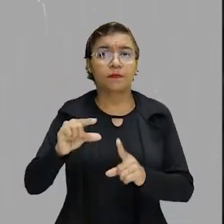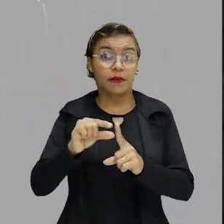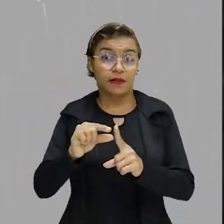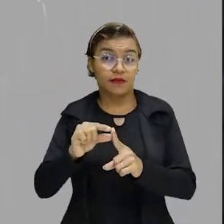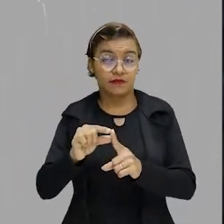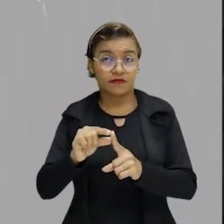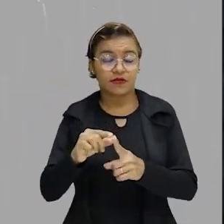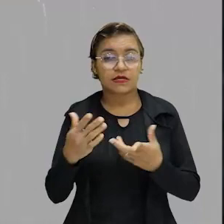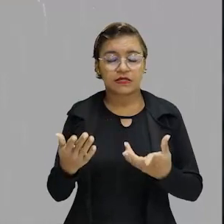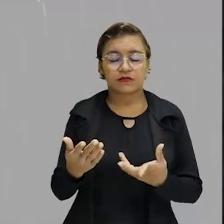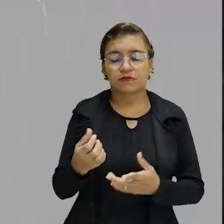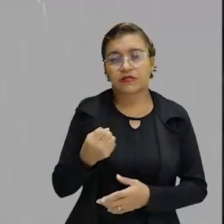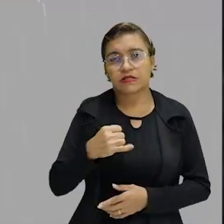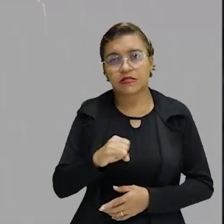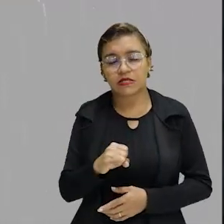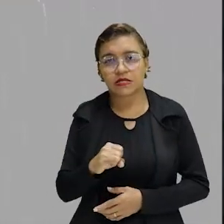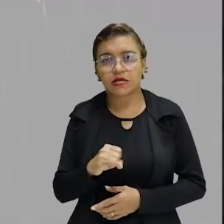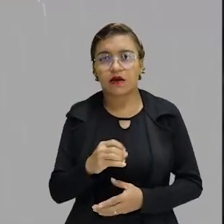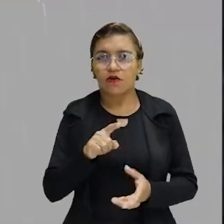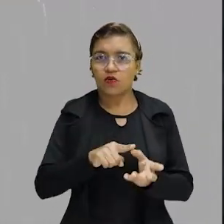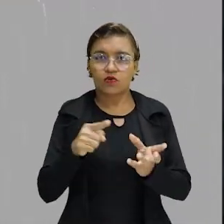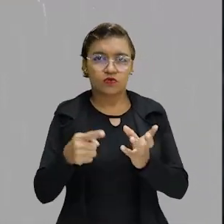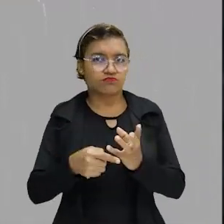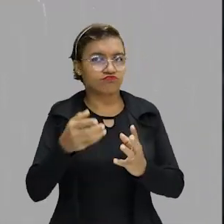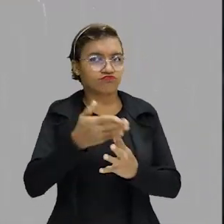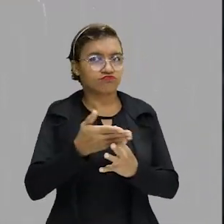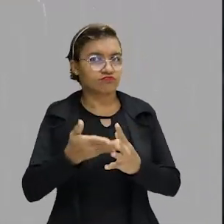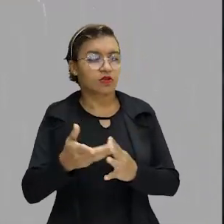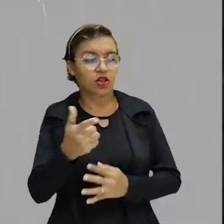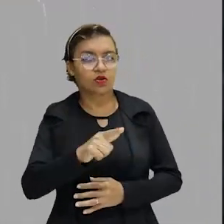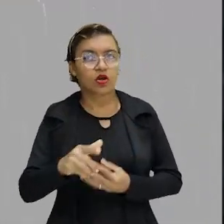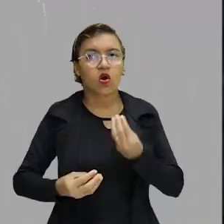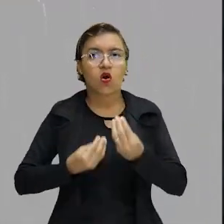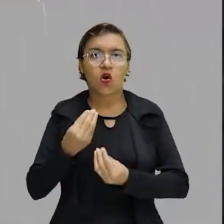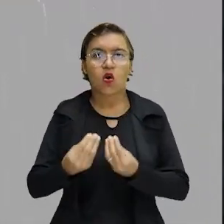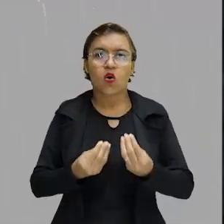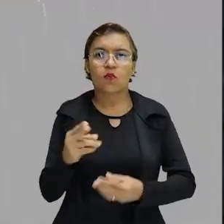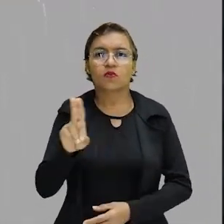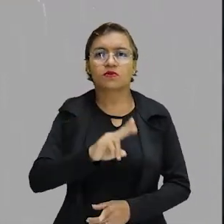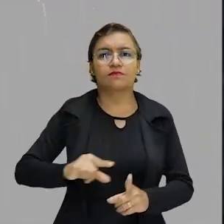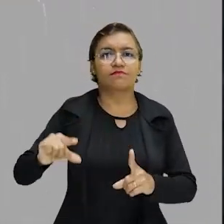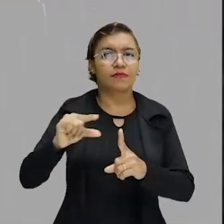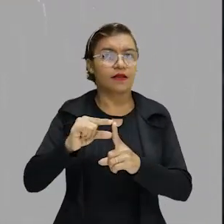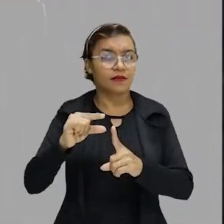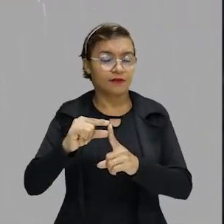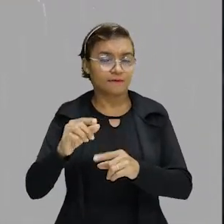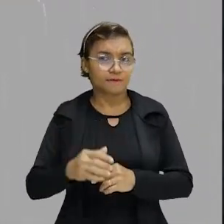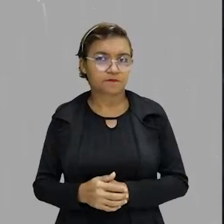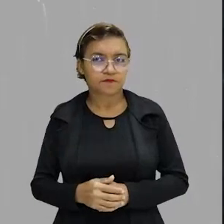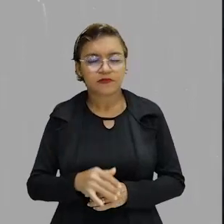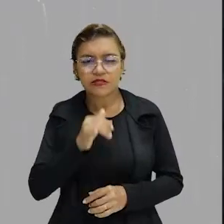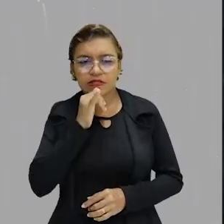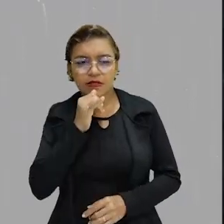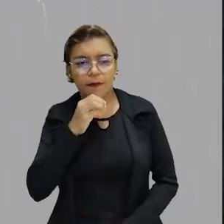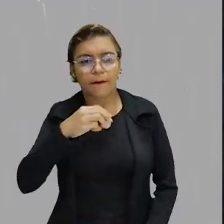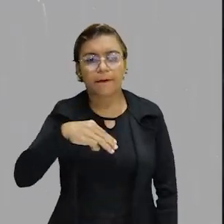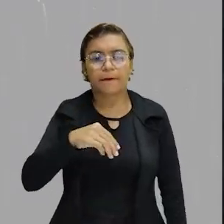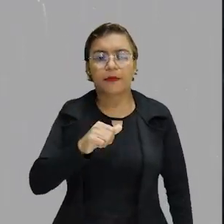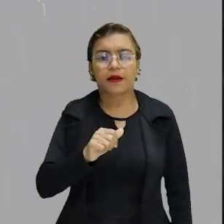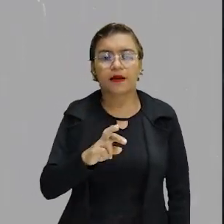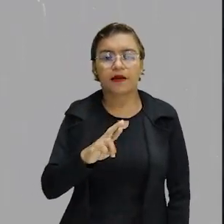vogal ou eu não tivesse essa consoante, ia ficar bem difícil de fazer essa pronúncia aí. Como no caso de maresia,